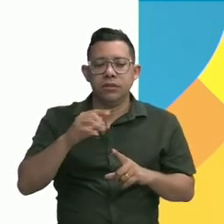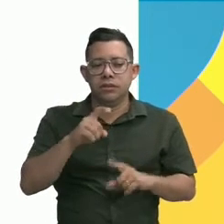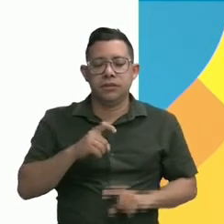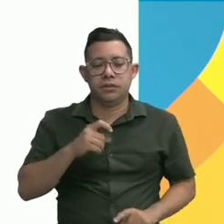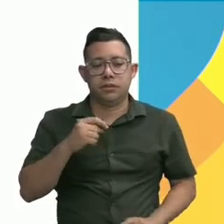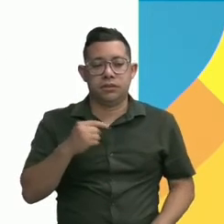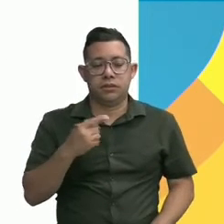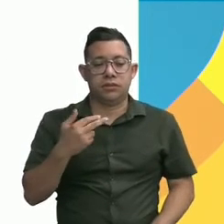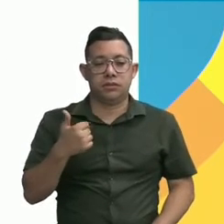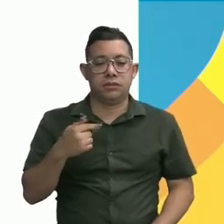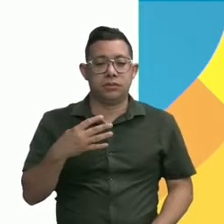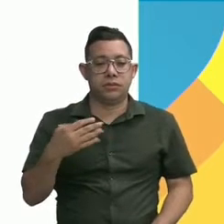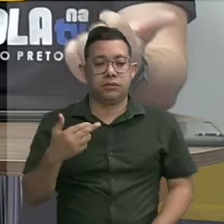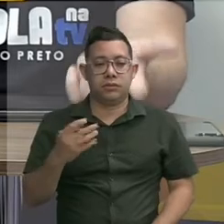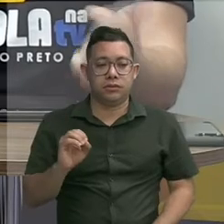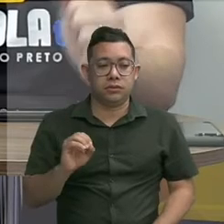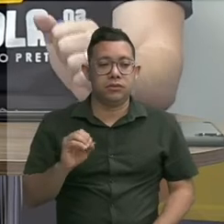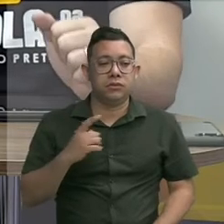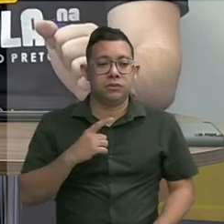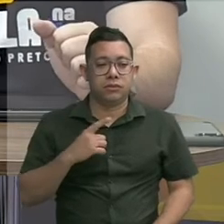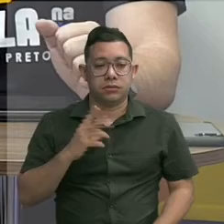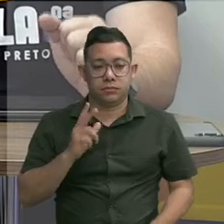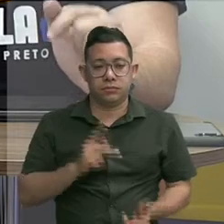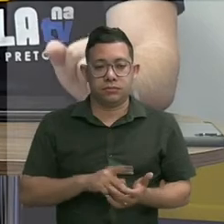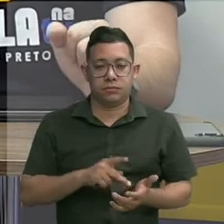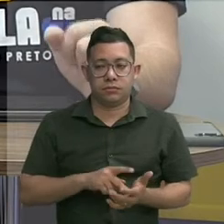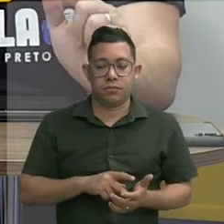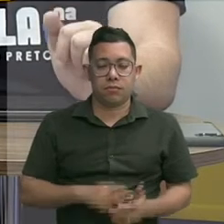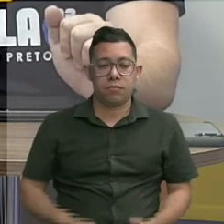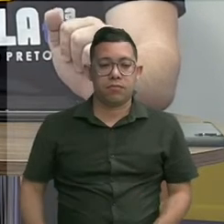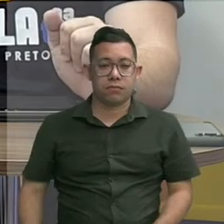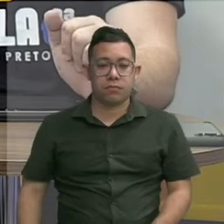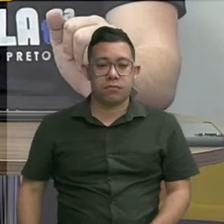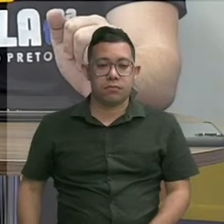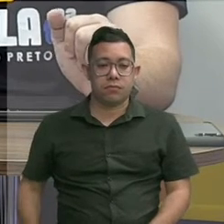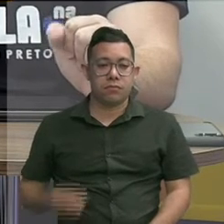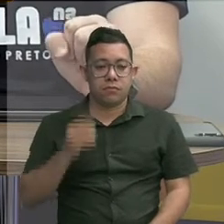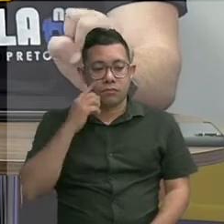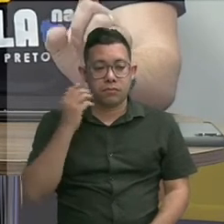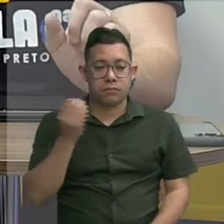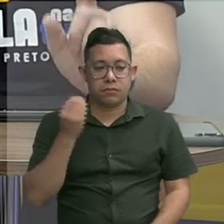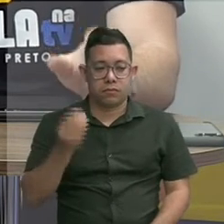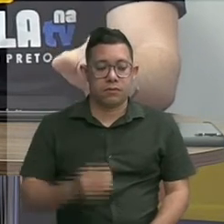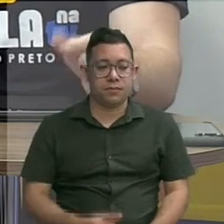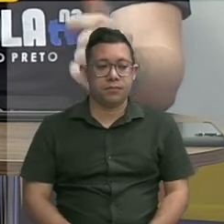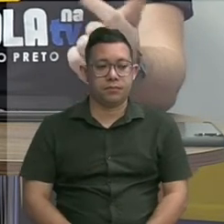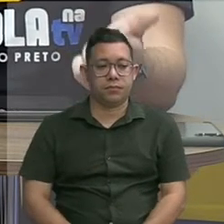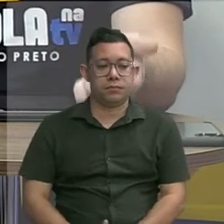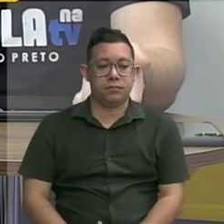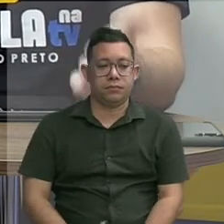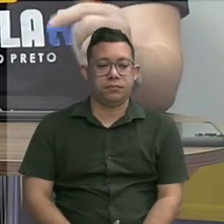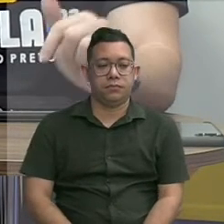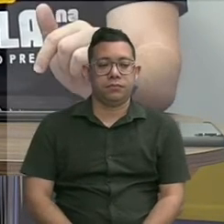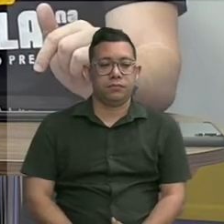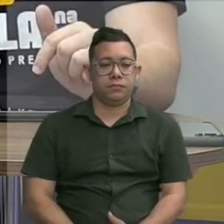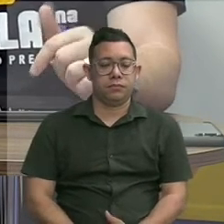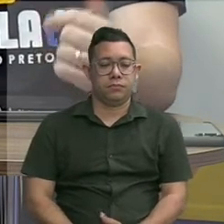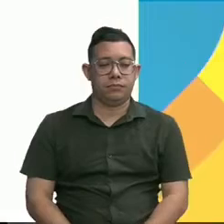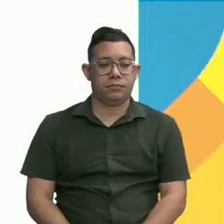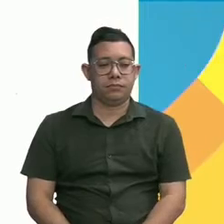144 igual a zero obtemos uma sentença verdadeira quer ver Então como que fica o Então ela oito